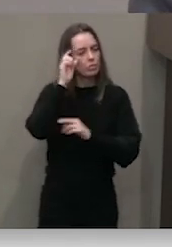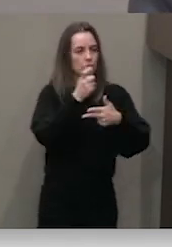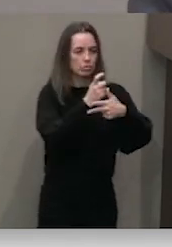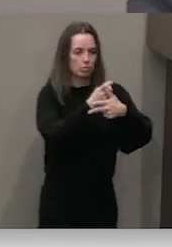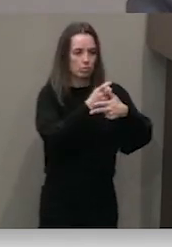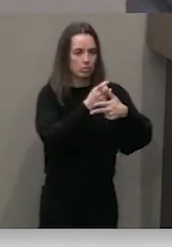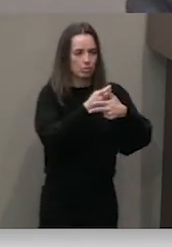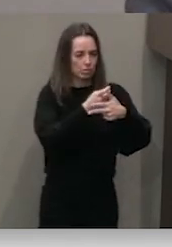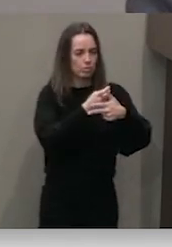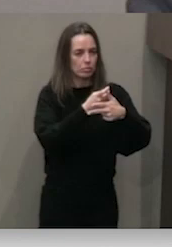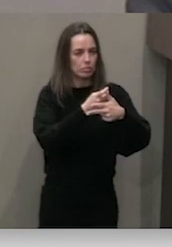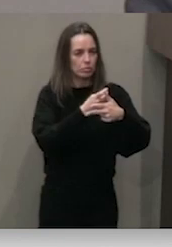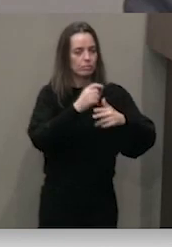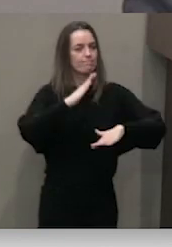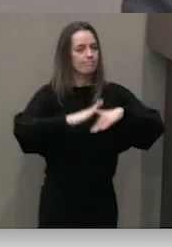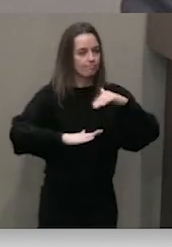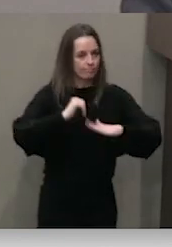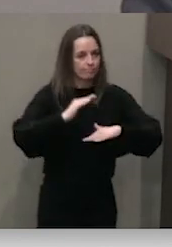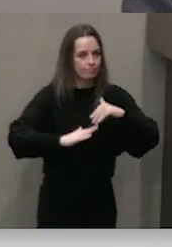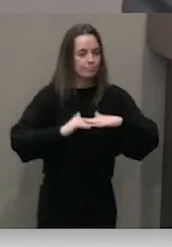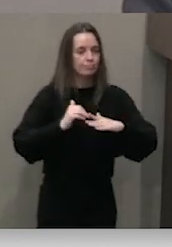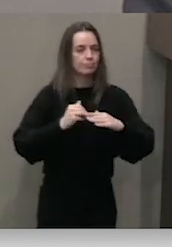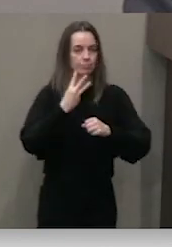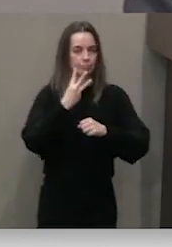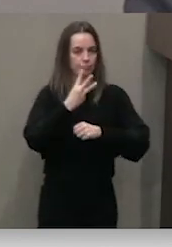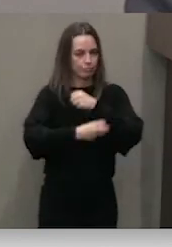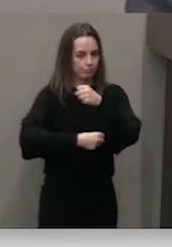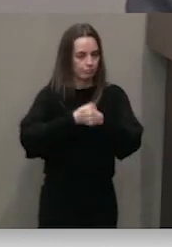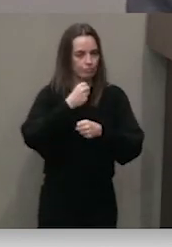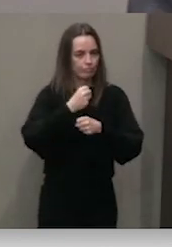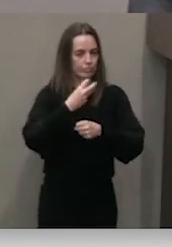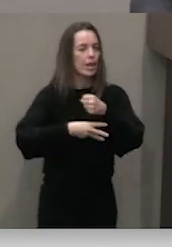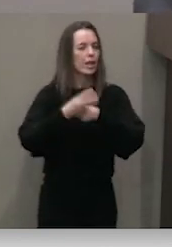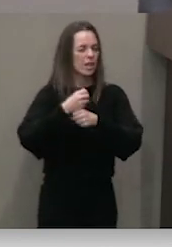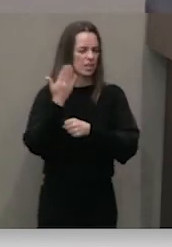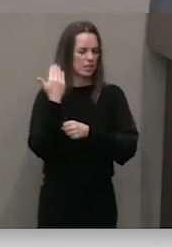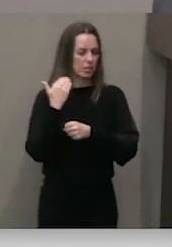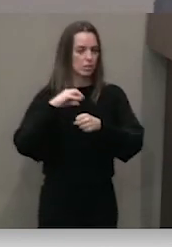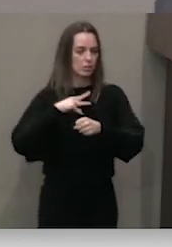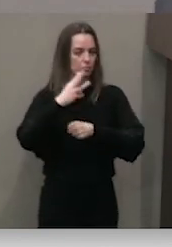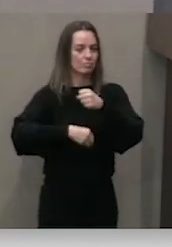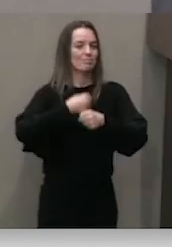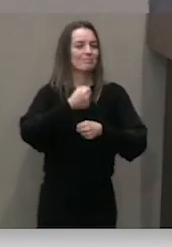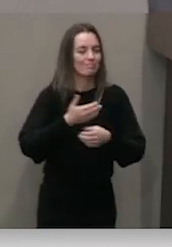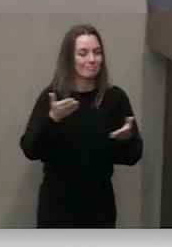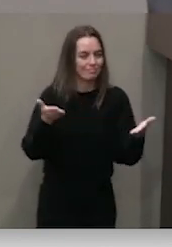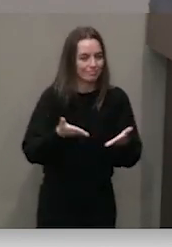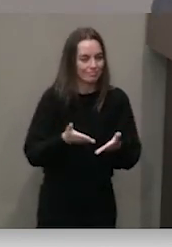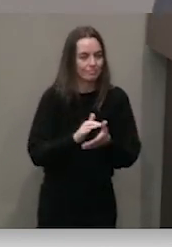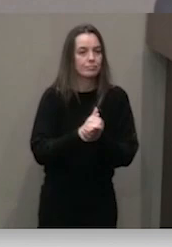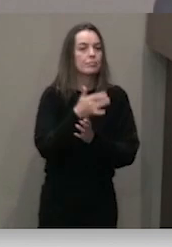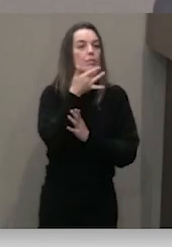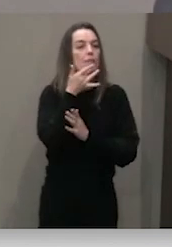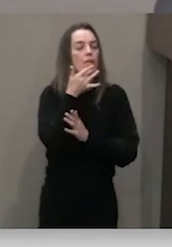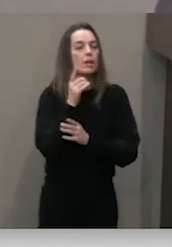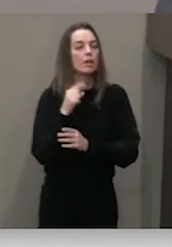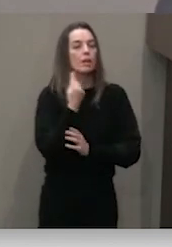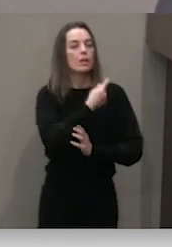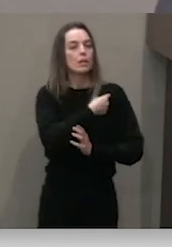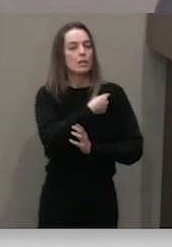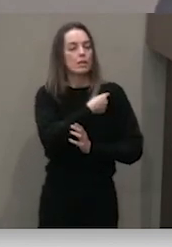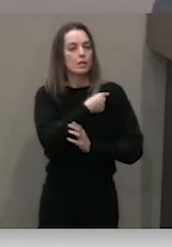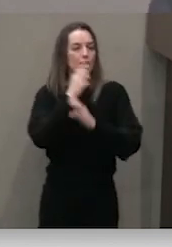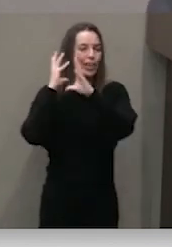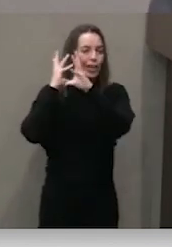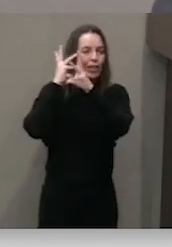Municipal, agora depois de decorridos um pouco mais de 3 anos, é muito fácil, Carol, que a gente faça uma revisão do plano